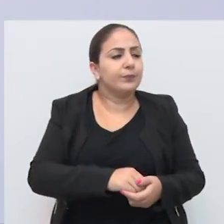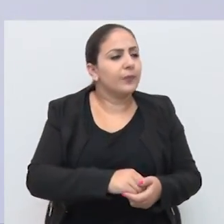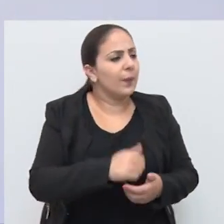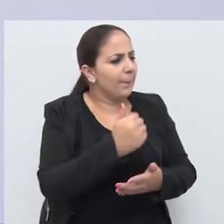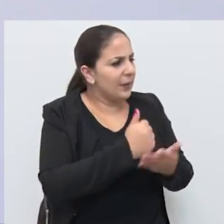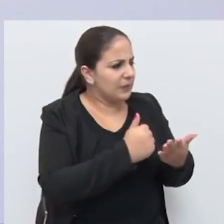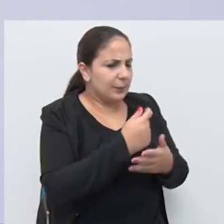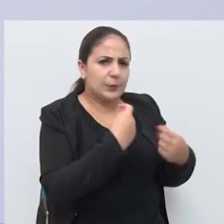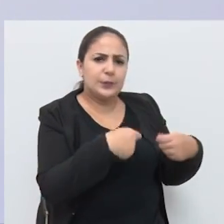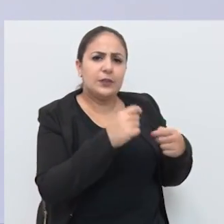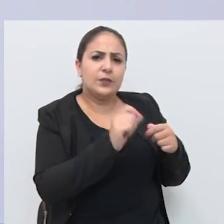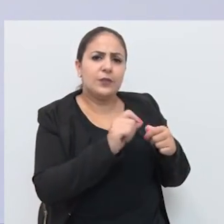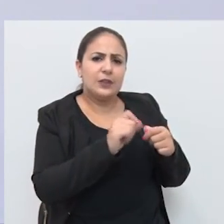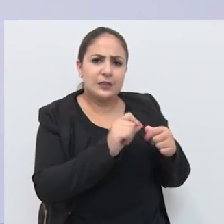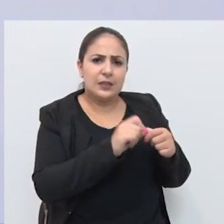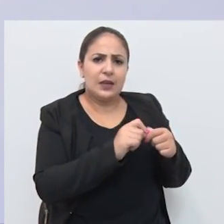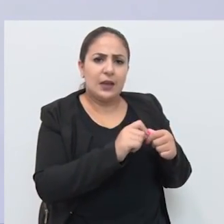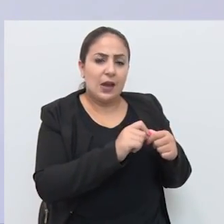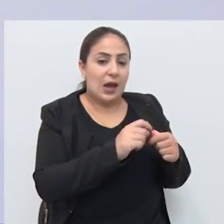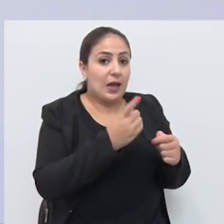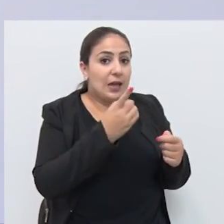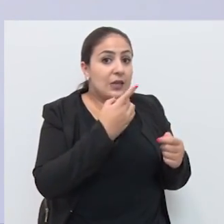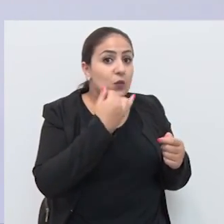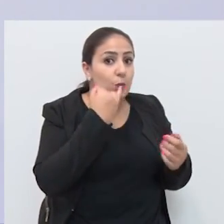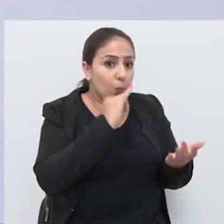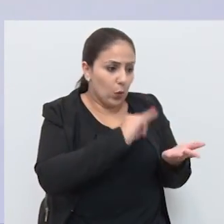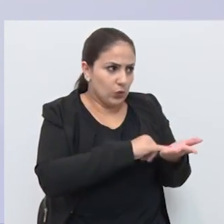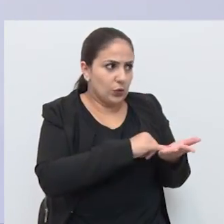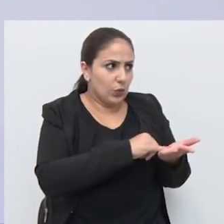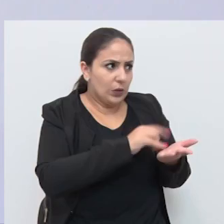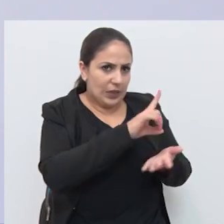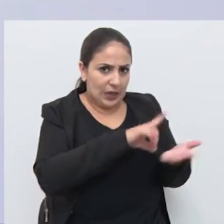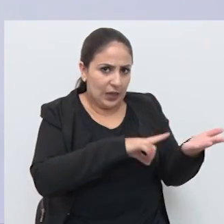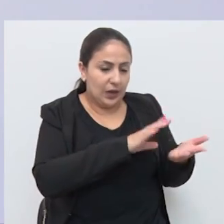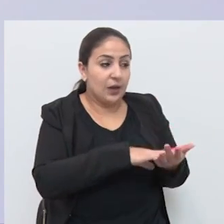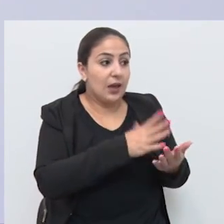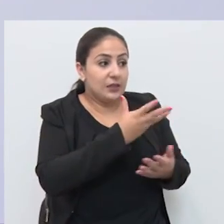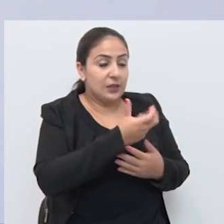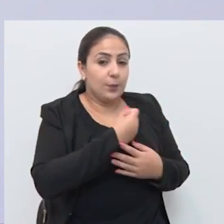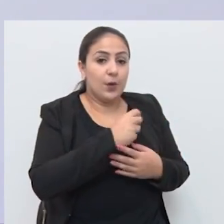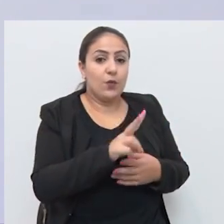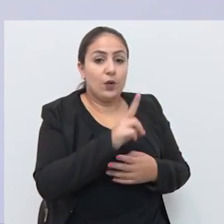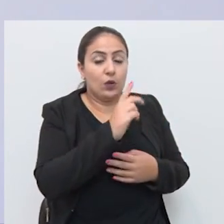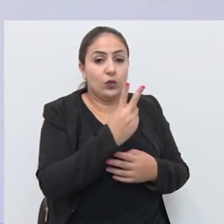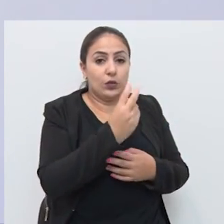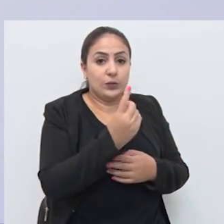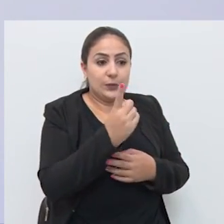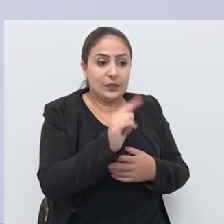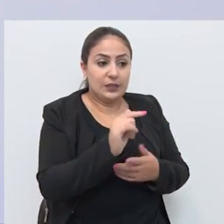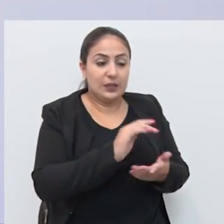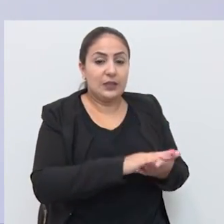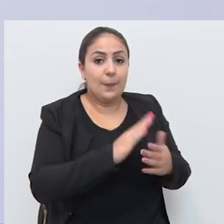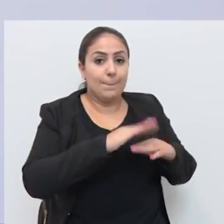então, basicamente, precisa fazer a declaração quem recebeu em 2017 rendimentos tributáveis superior a R$